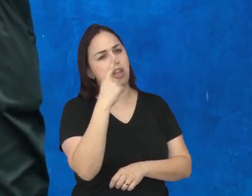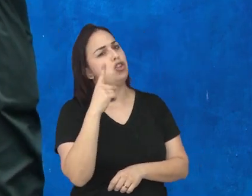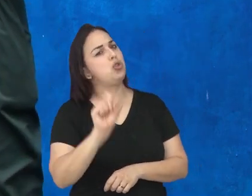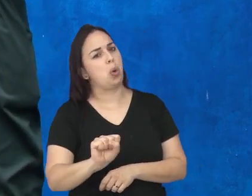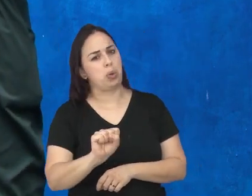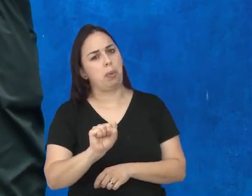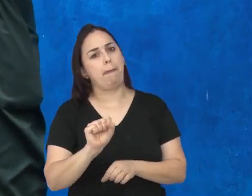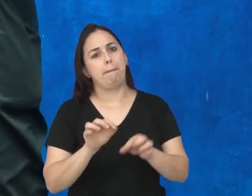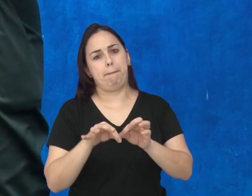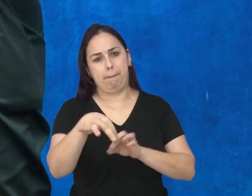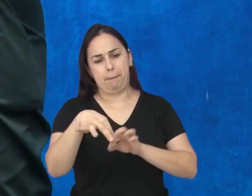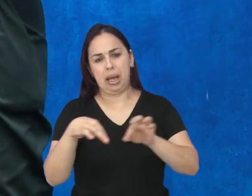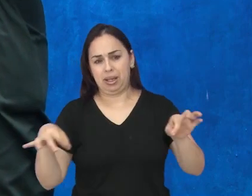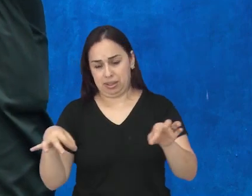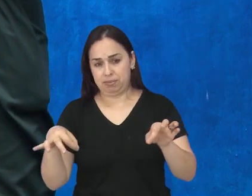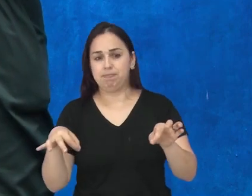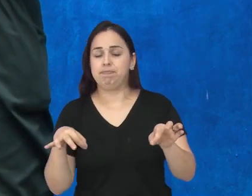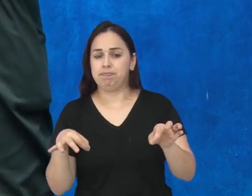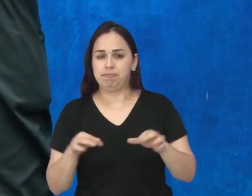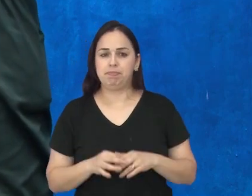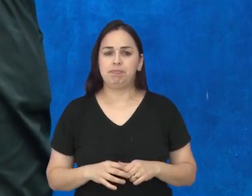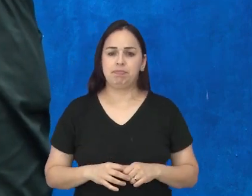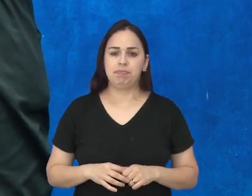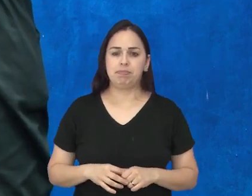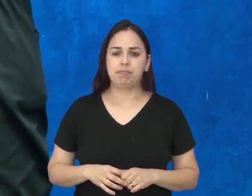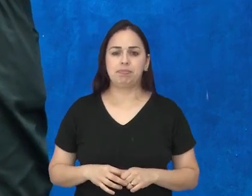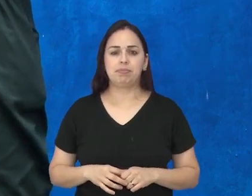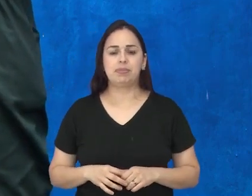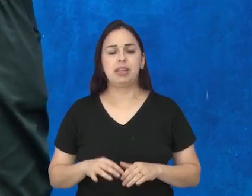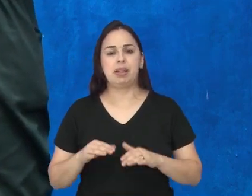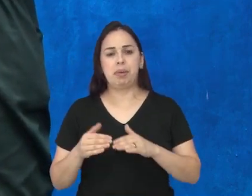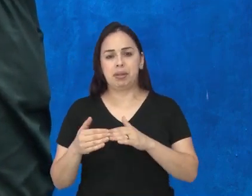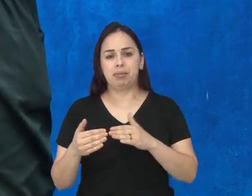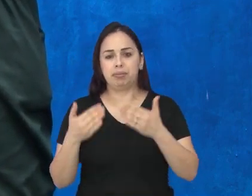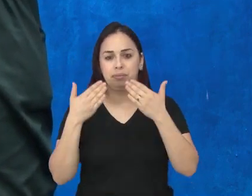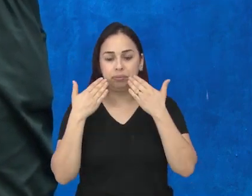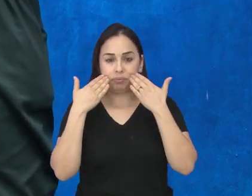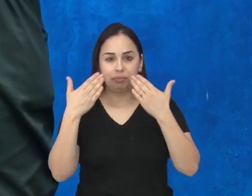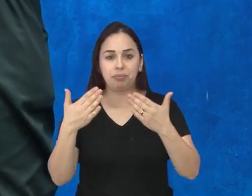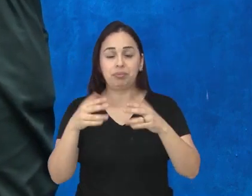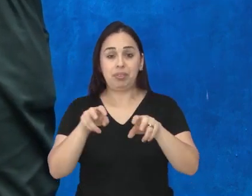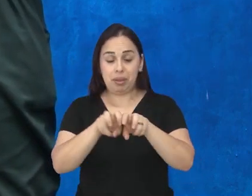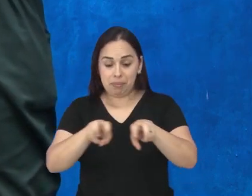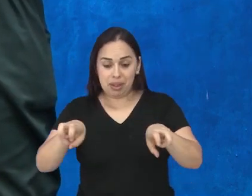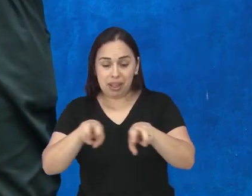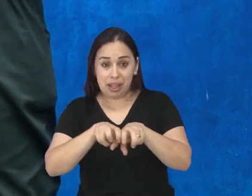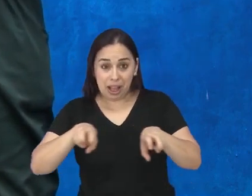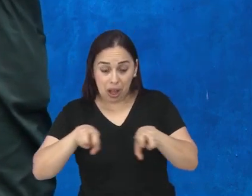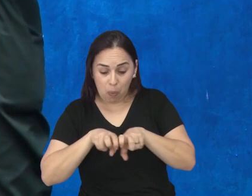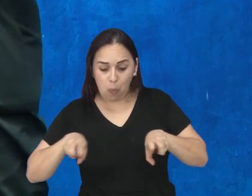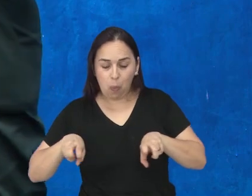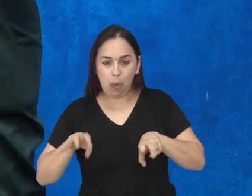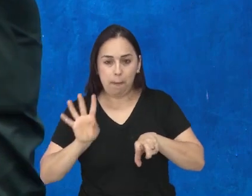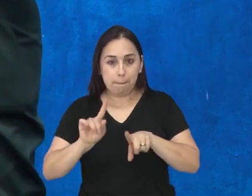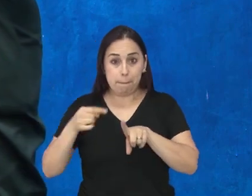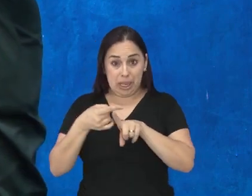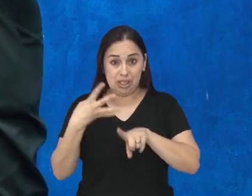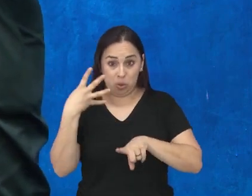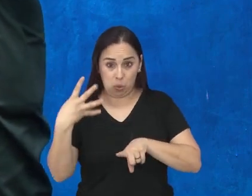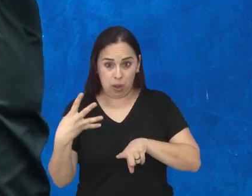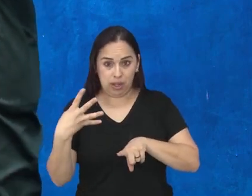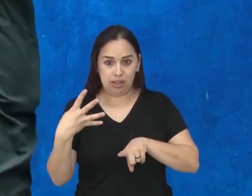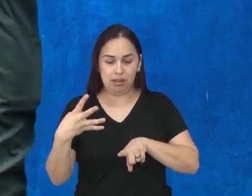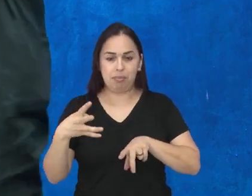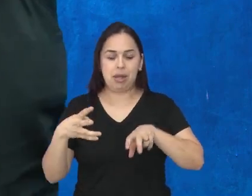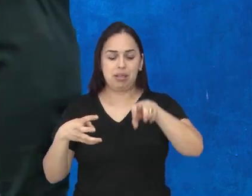engano, de construção, né? Fora aqui o A gente coloca mais 4 cadeirinhas aqui, uma fora do